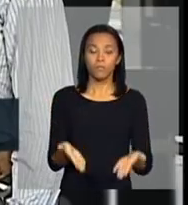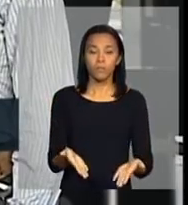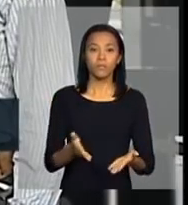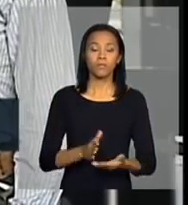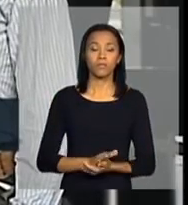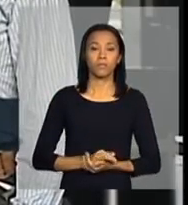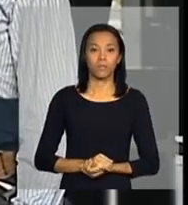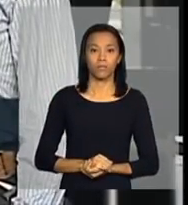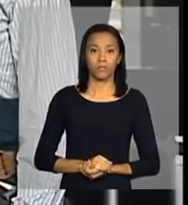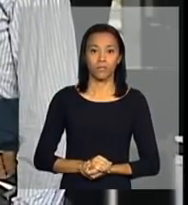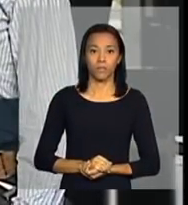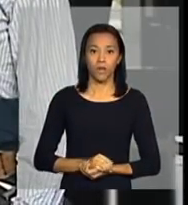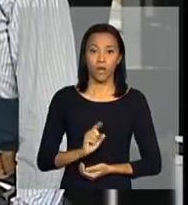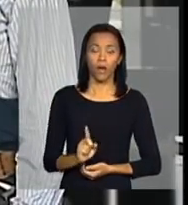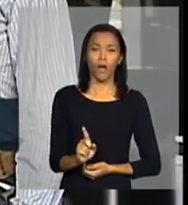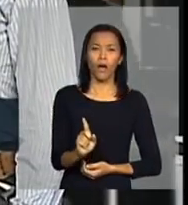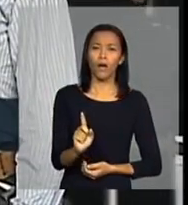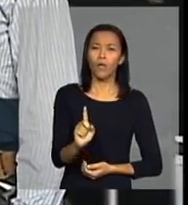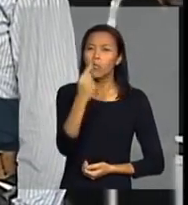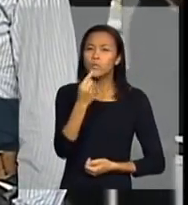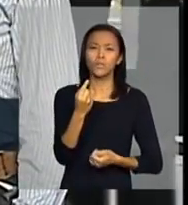única pessoa